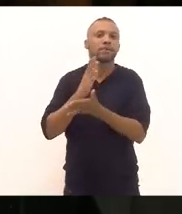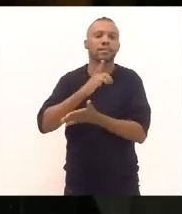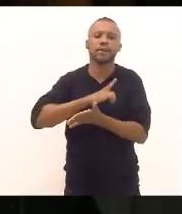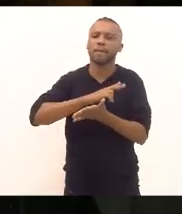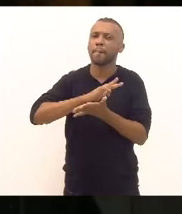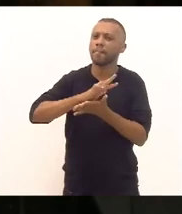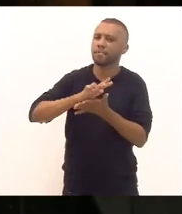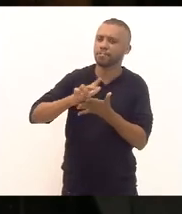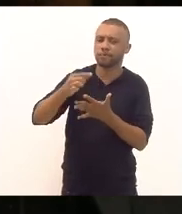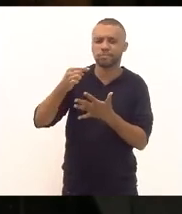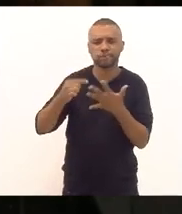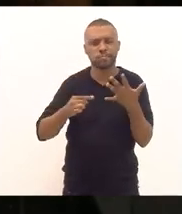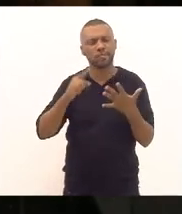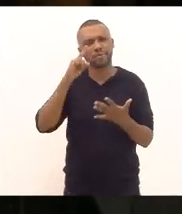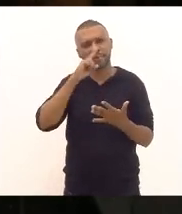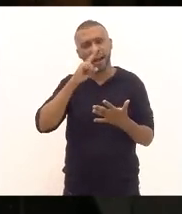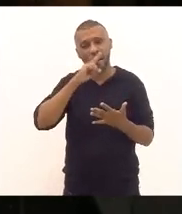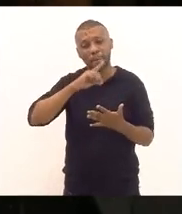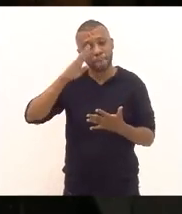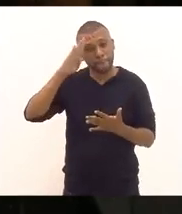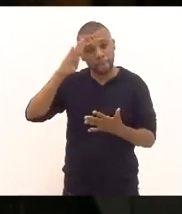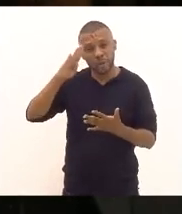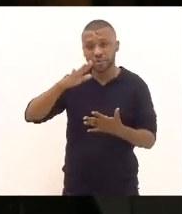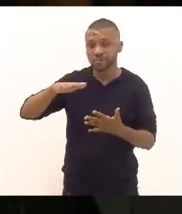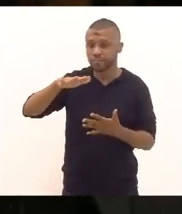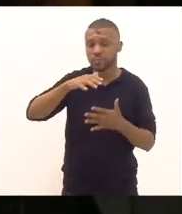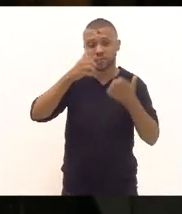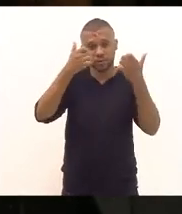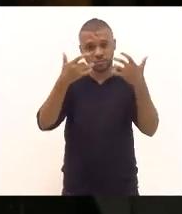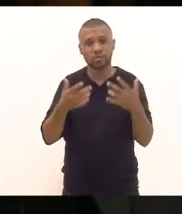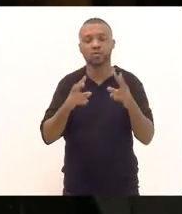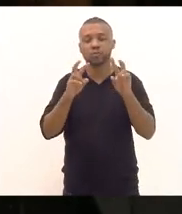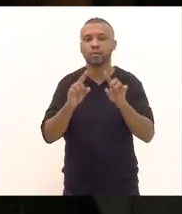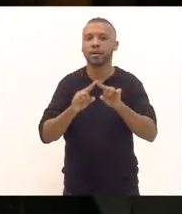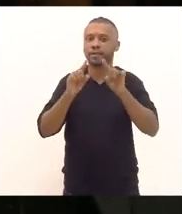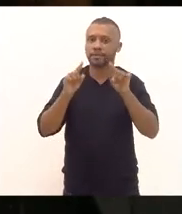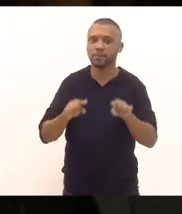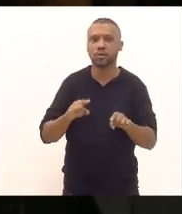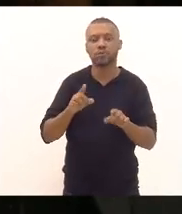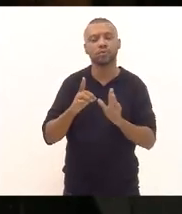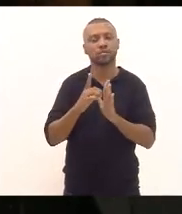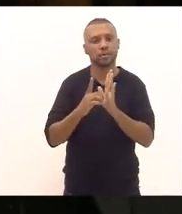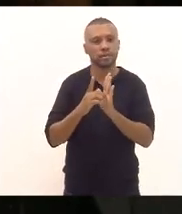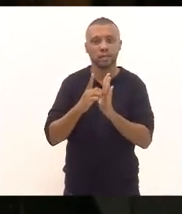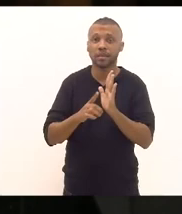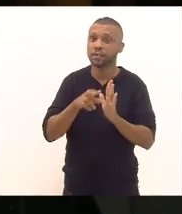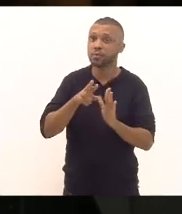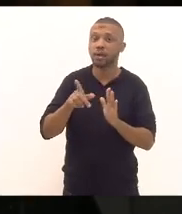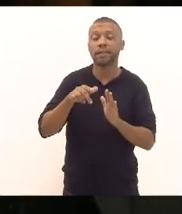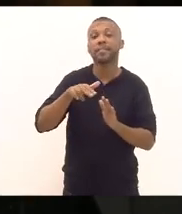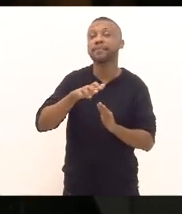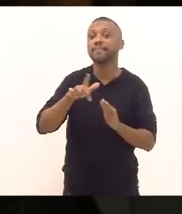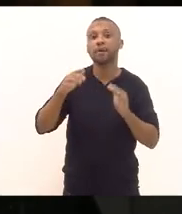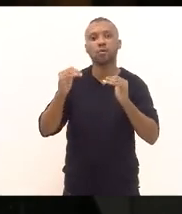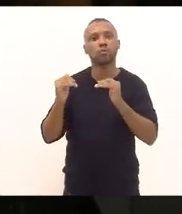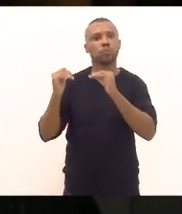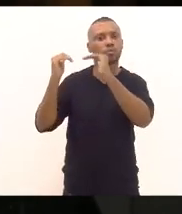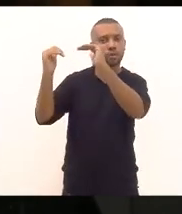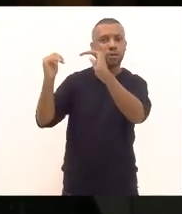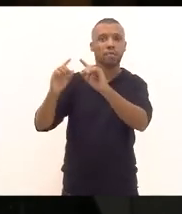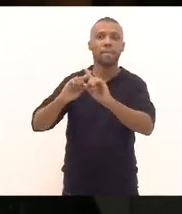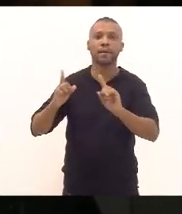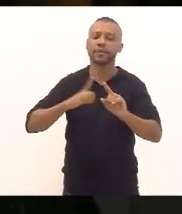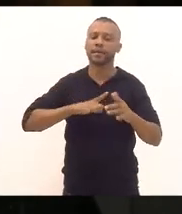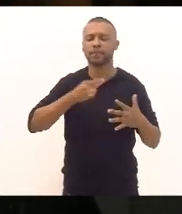vários elementos defasado sobretudo aqueles que dizem respeito a servidores do Detran que não são de nível superior mas de toda forma há